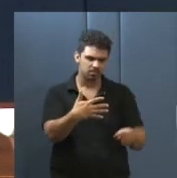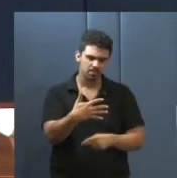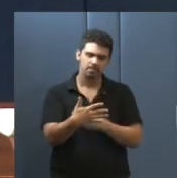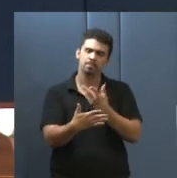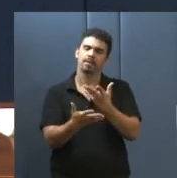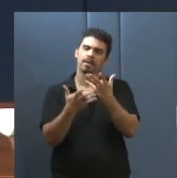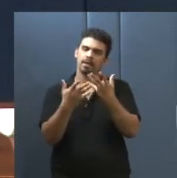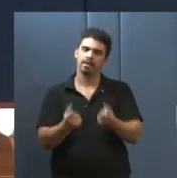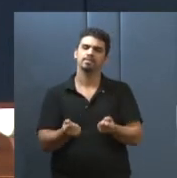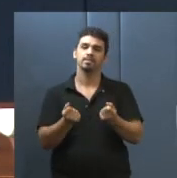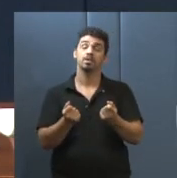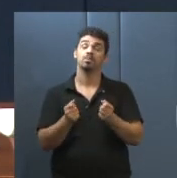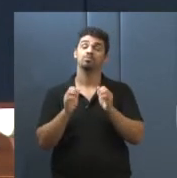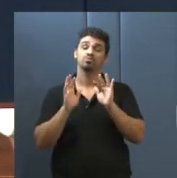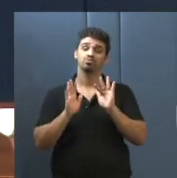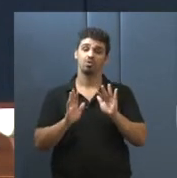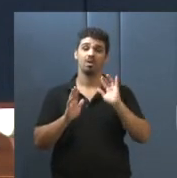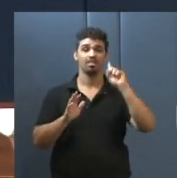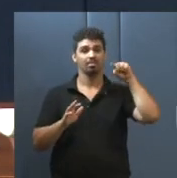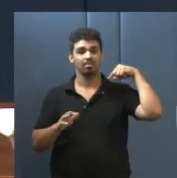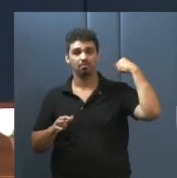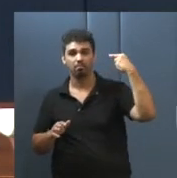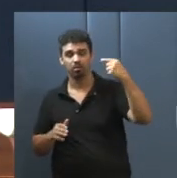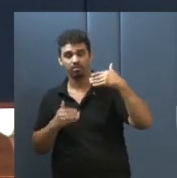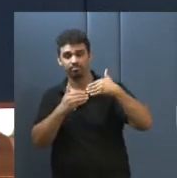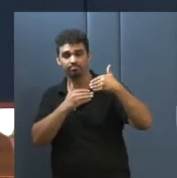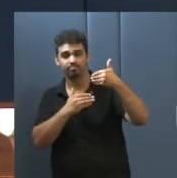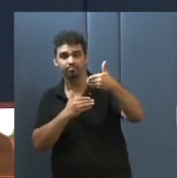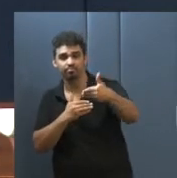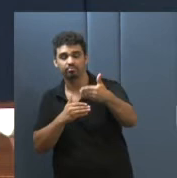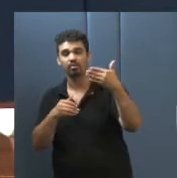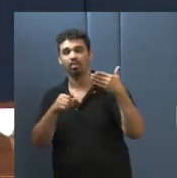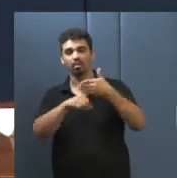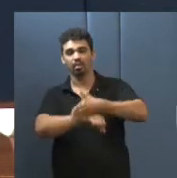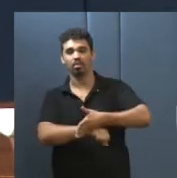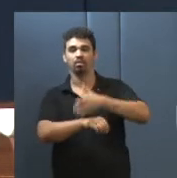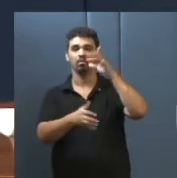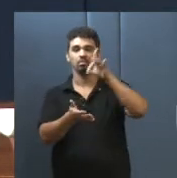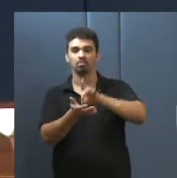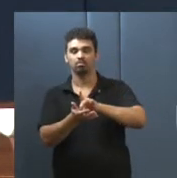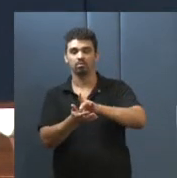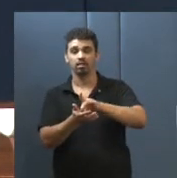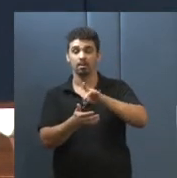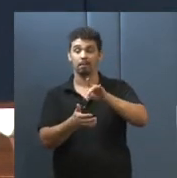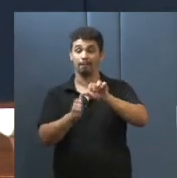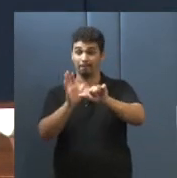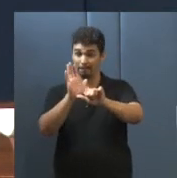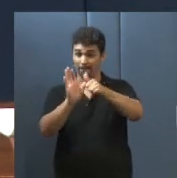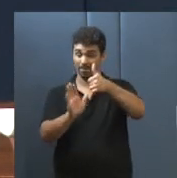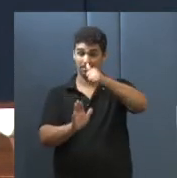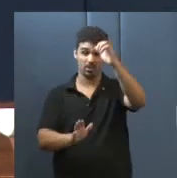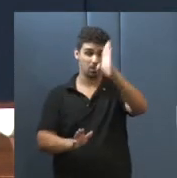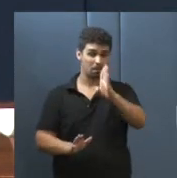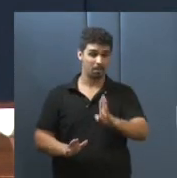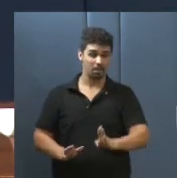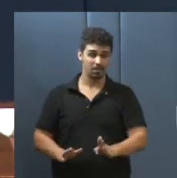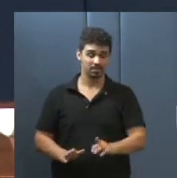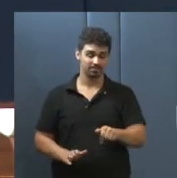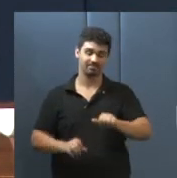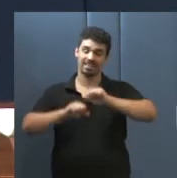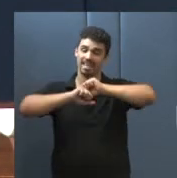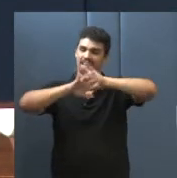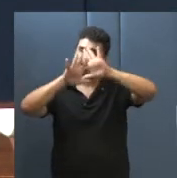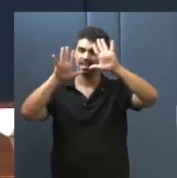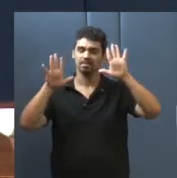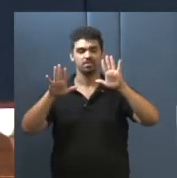exceções, e só fomos entrar muito mais tarde. E fomos o primeiro país claramente em desenvolvimento a entrar.